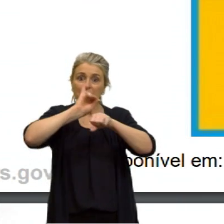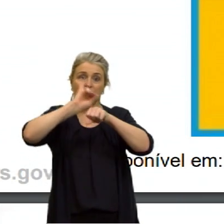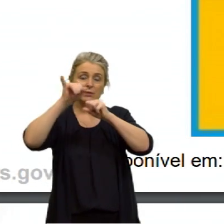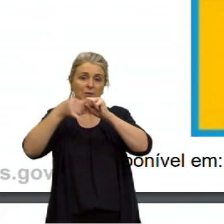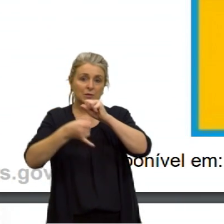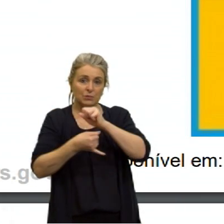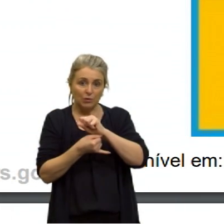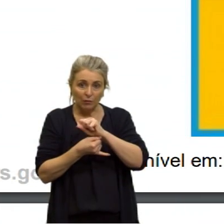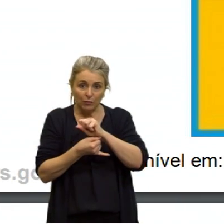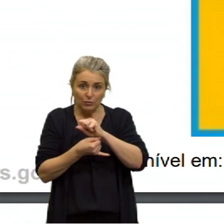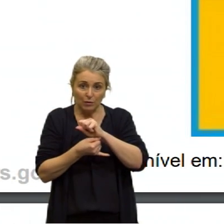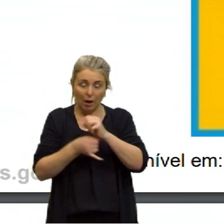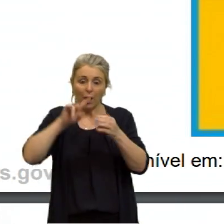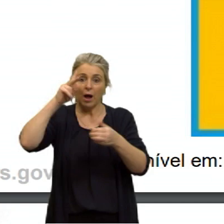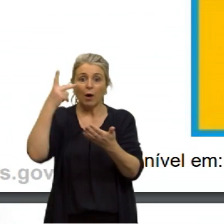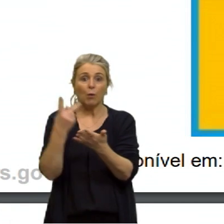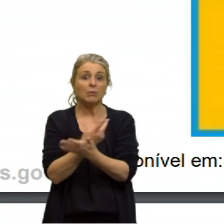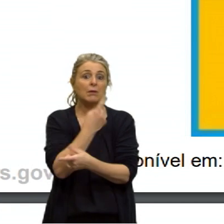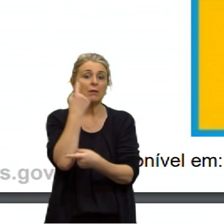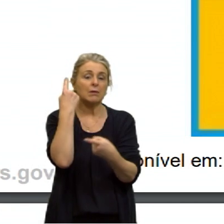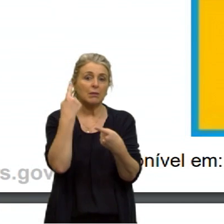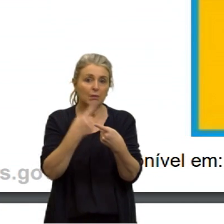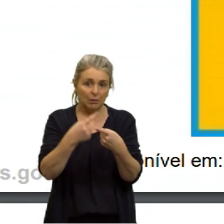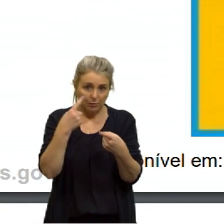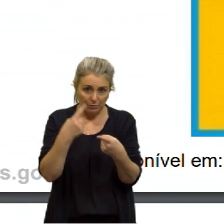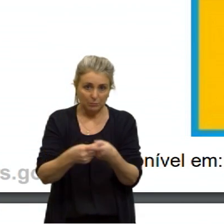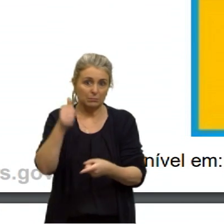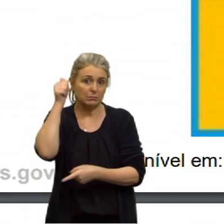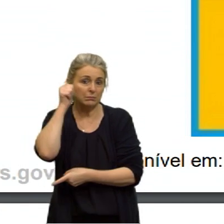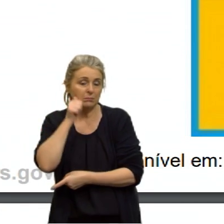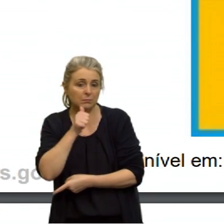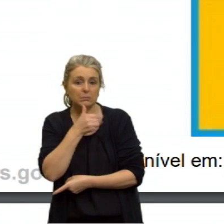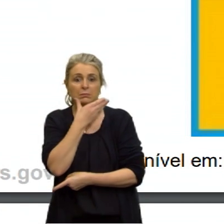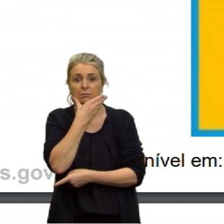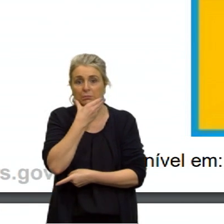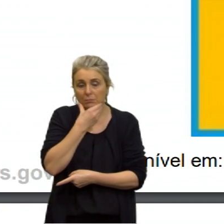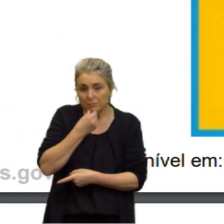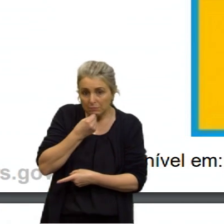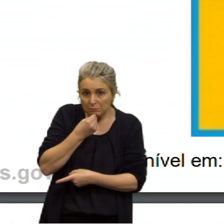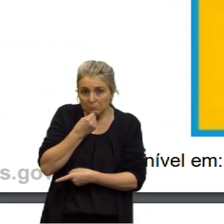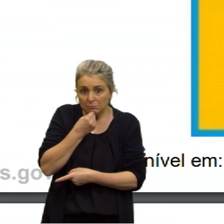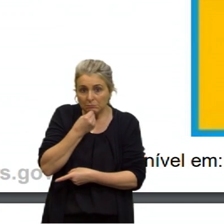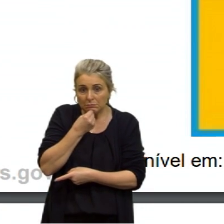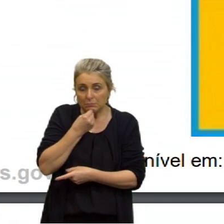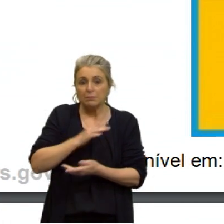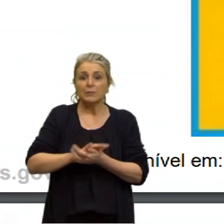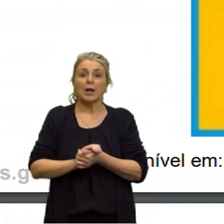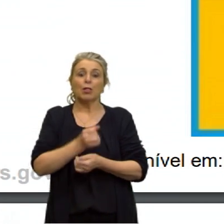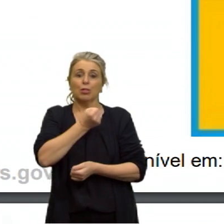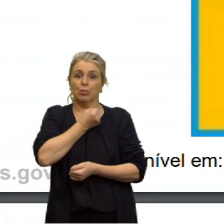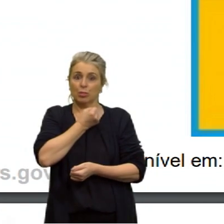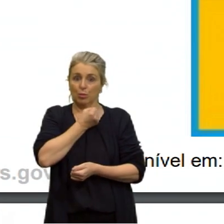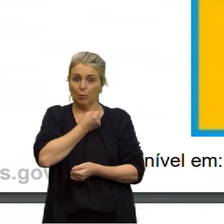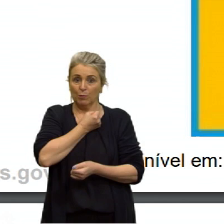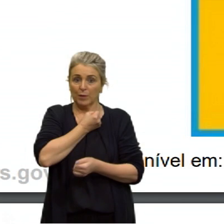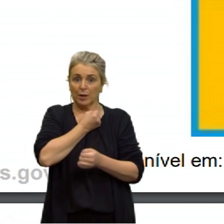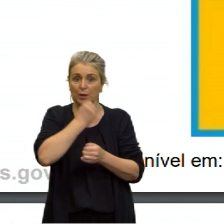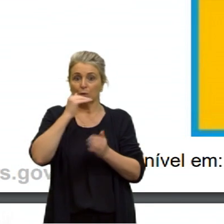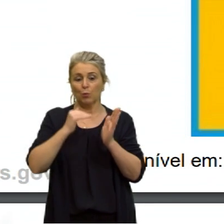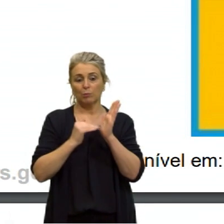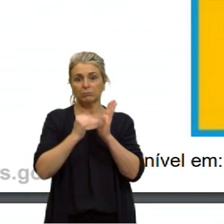ela vai acontecer também em gênero e número 1° gênero feminino e masculino bonito bonita